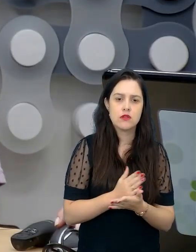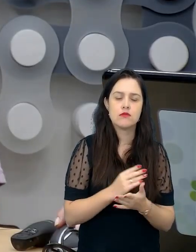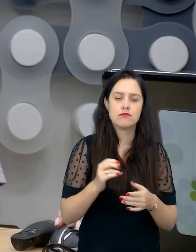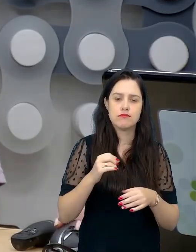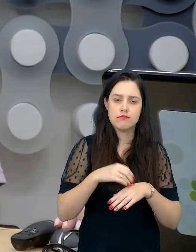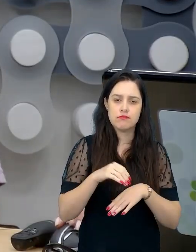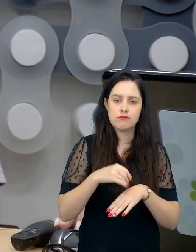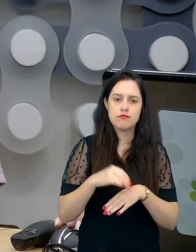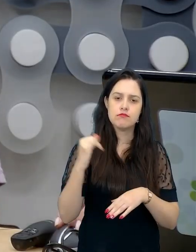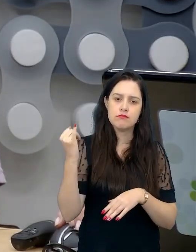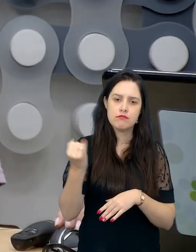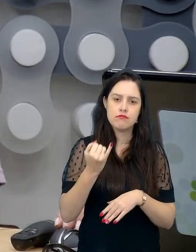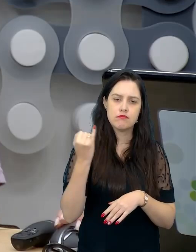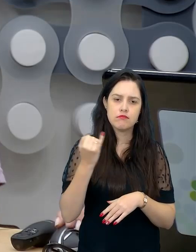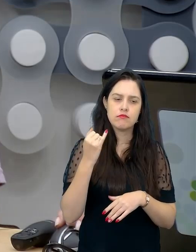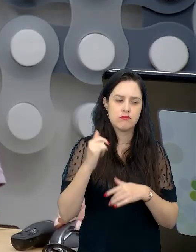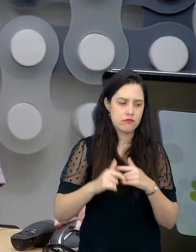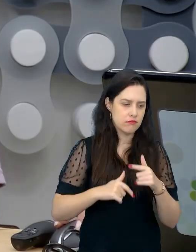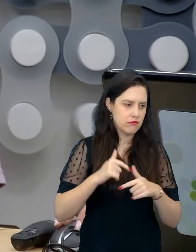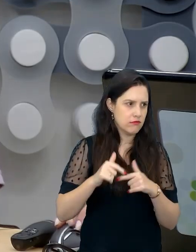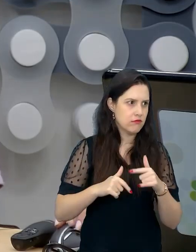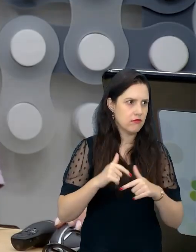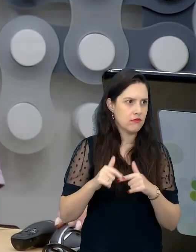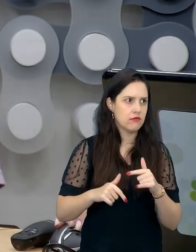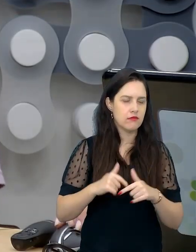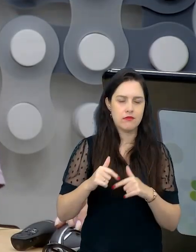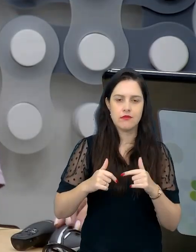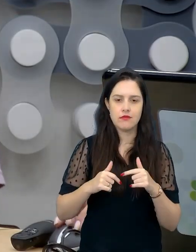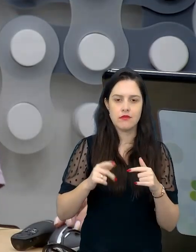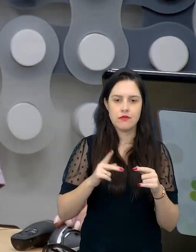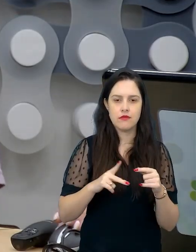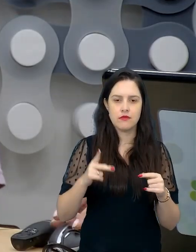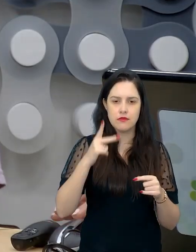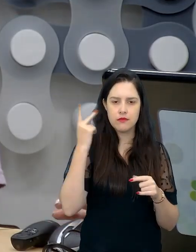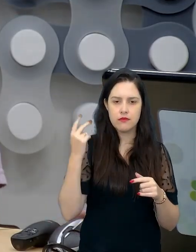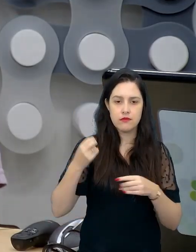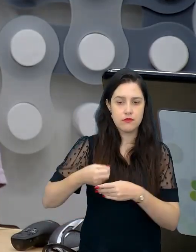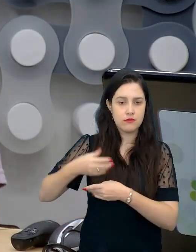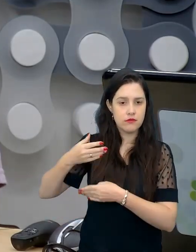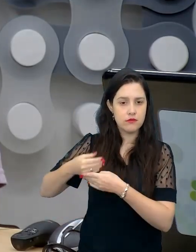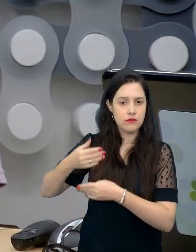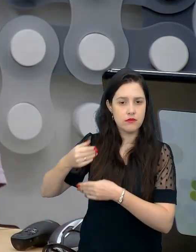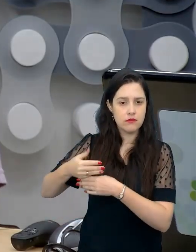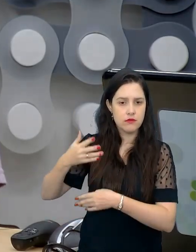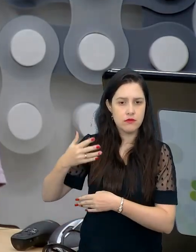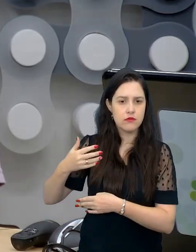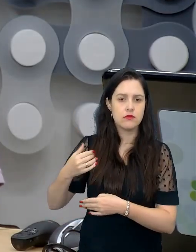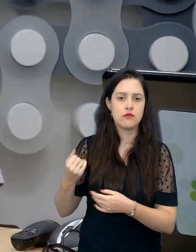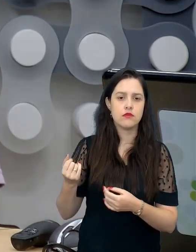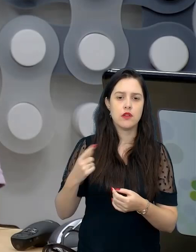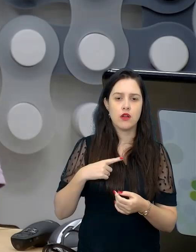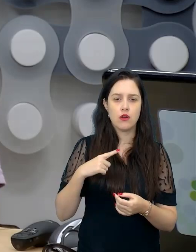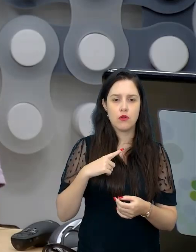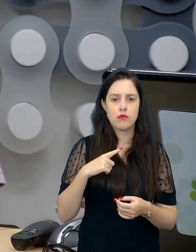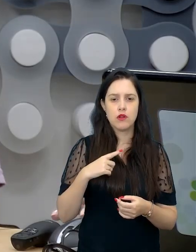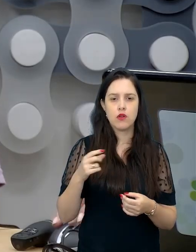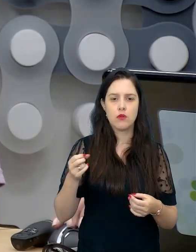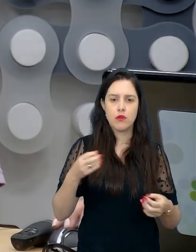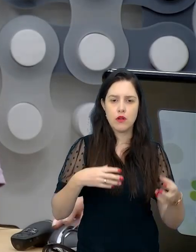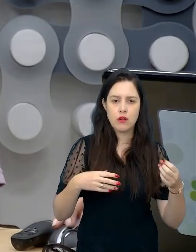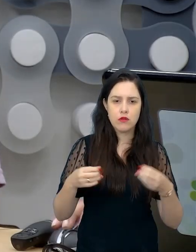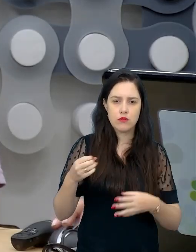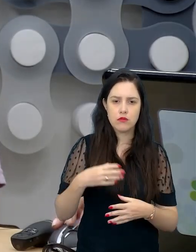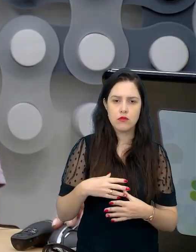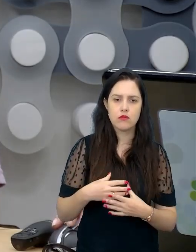importantes. Então, sobre a programação CMSP, né, às vezes surge no chat algumas dúvidas, que dia e que horário que é